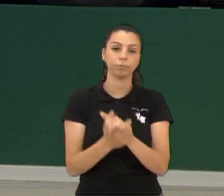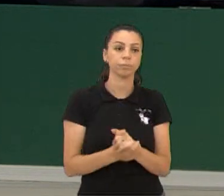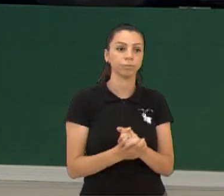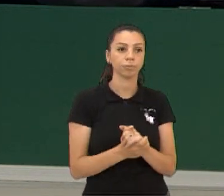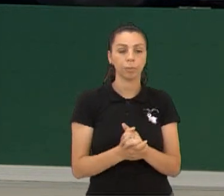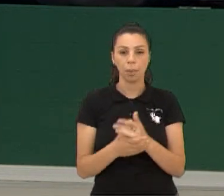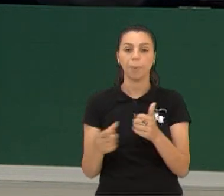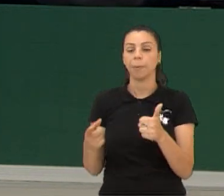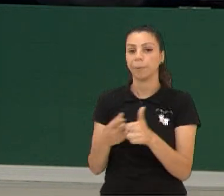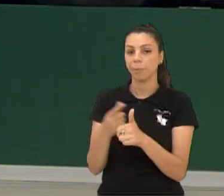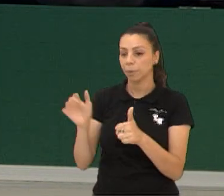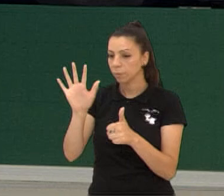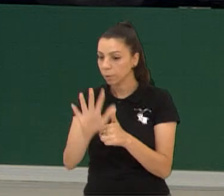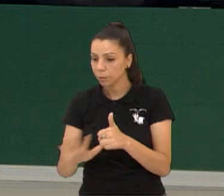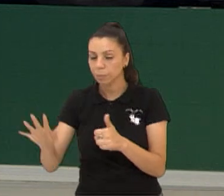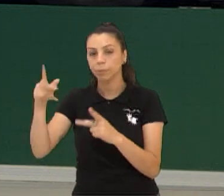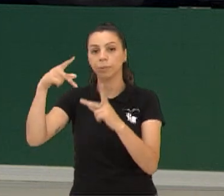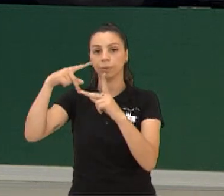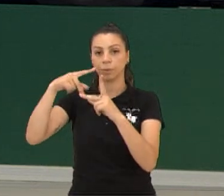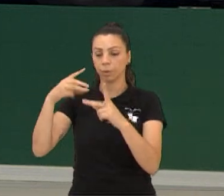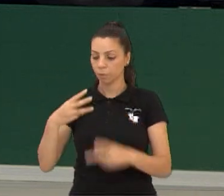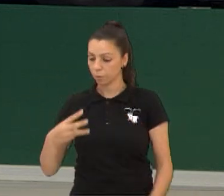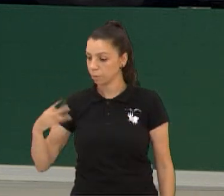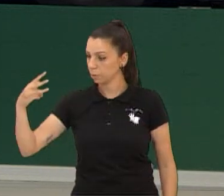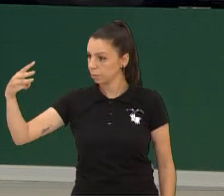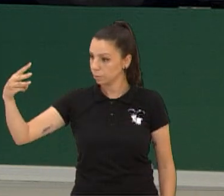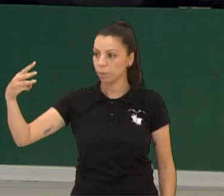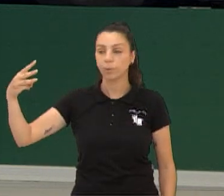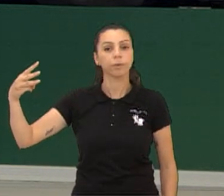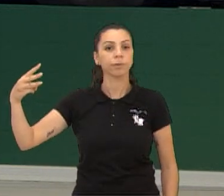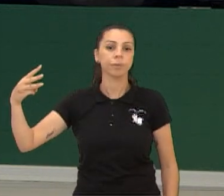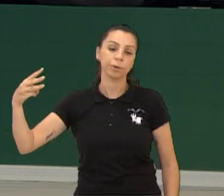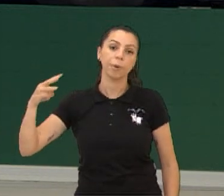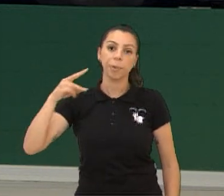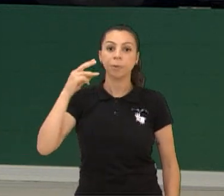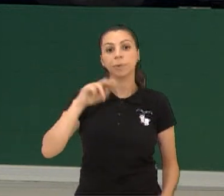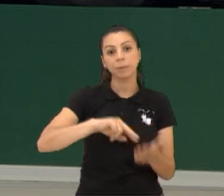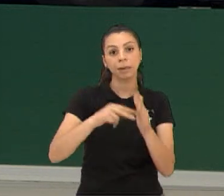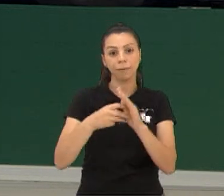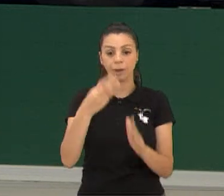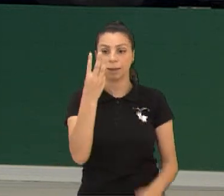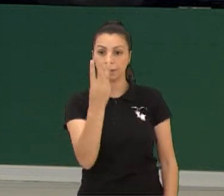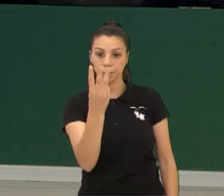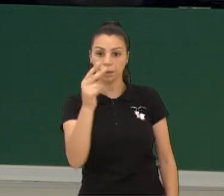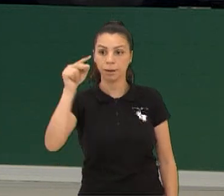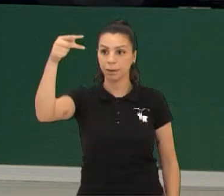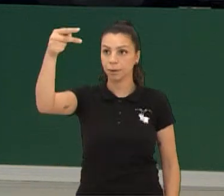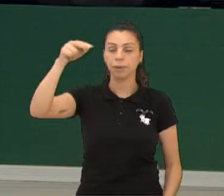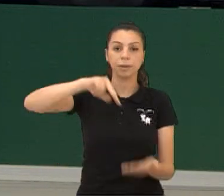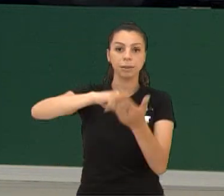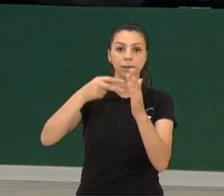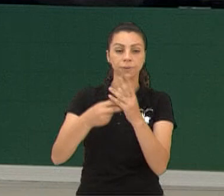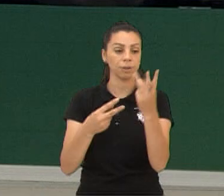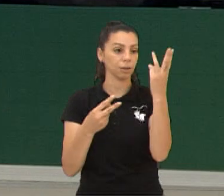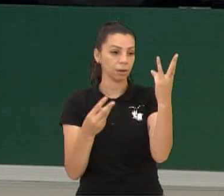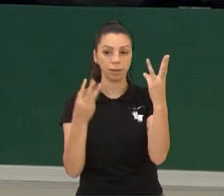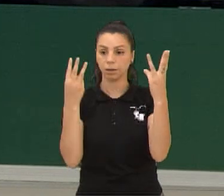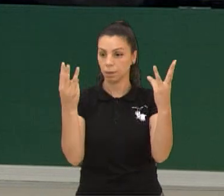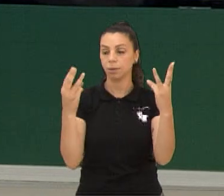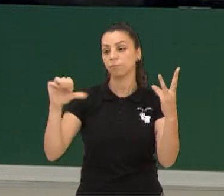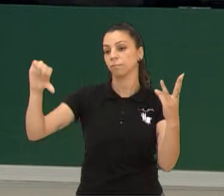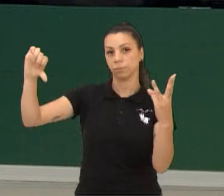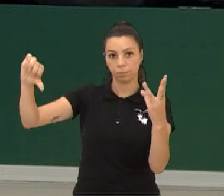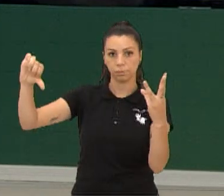quadrado. 3 por 3, ou seja, 3 ao quadrado é a mesma coisa que 3 vezes 3,